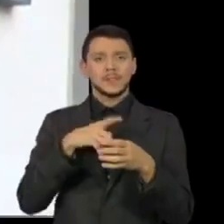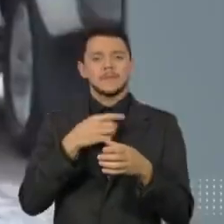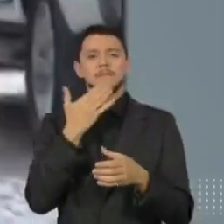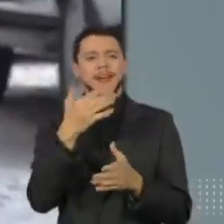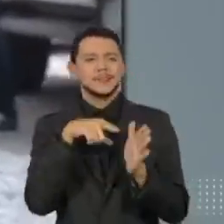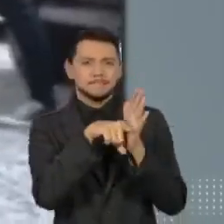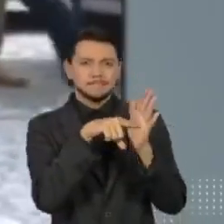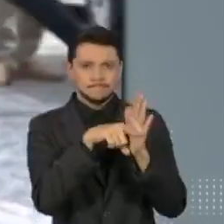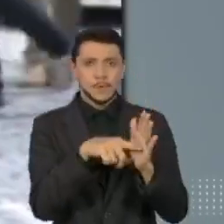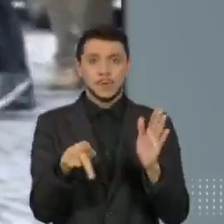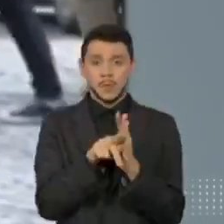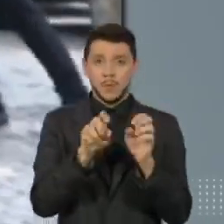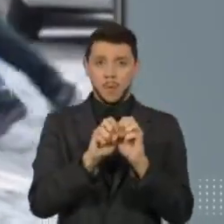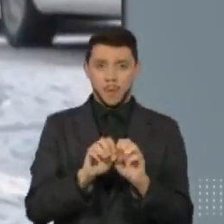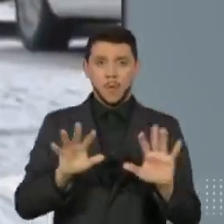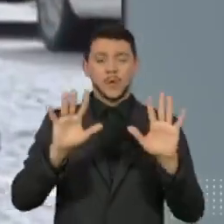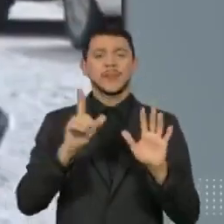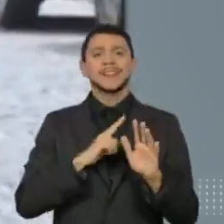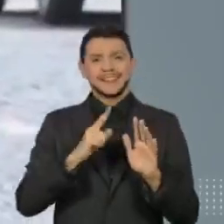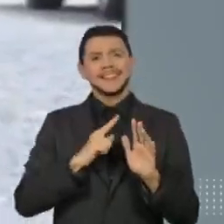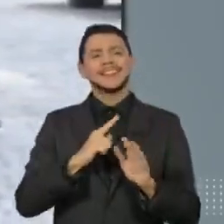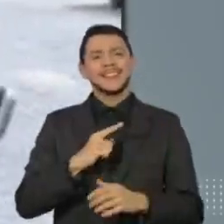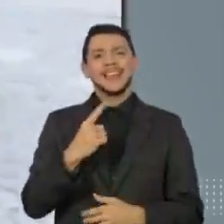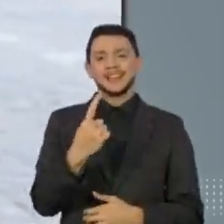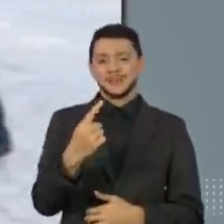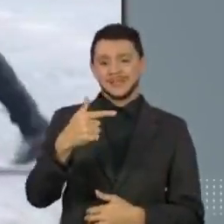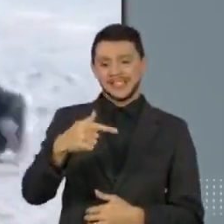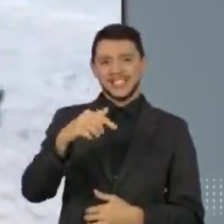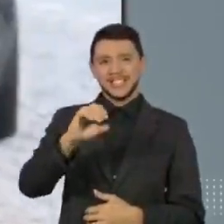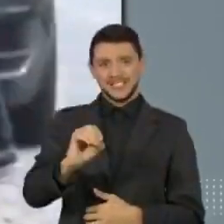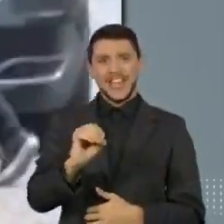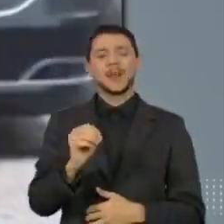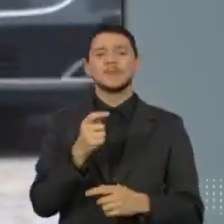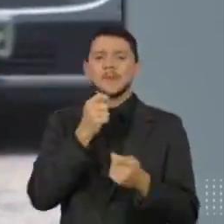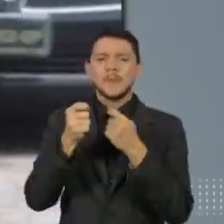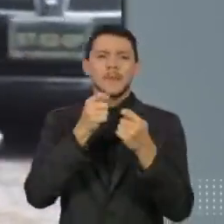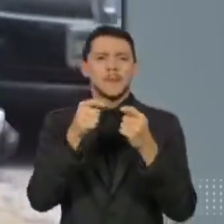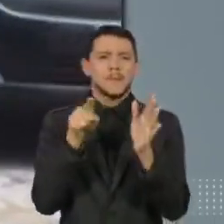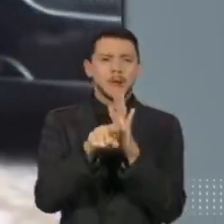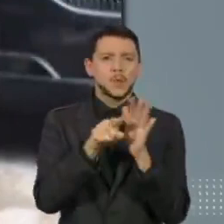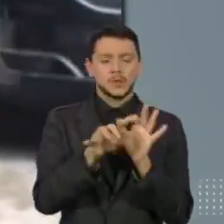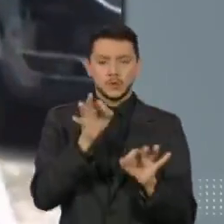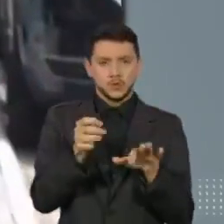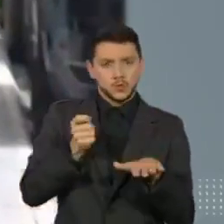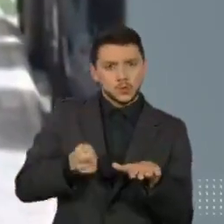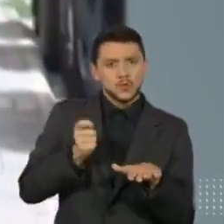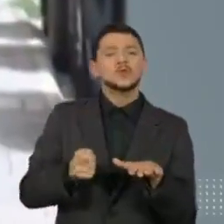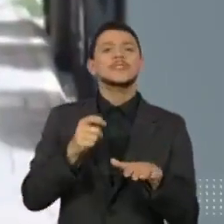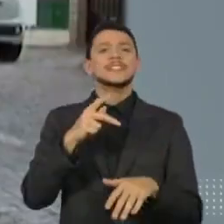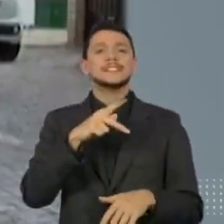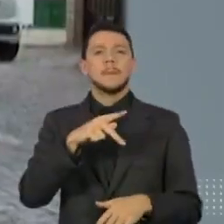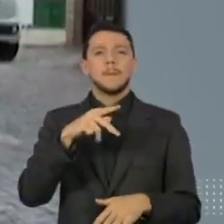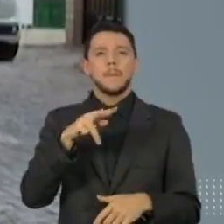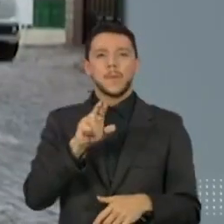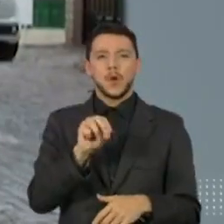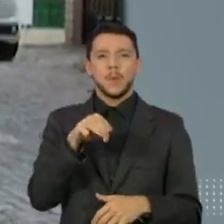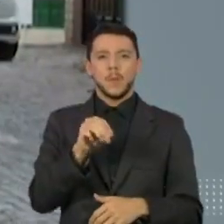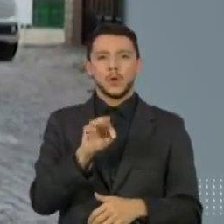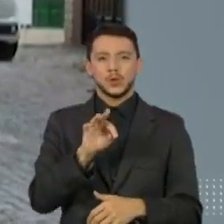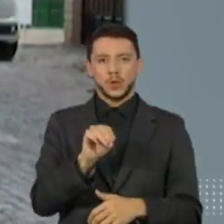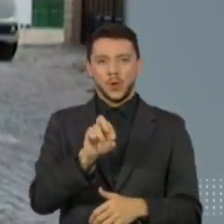conclusão da ONU é baseada em mais de 170 entrevistas com juízes promotores e advogados do país